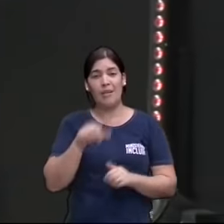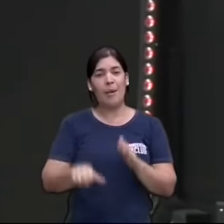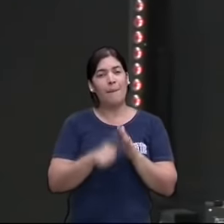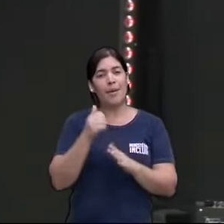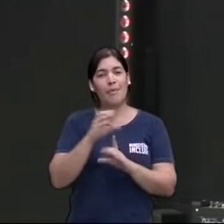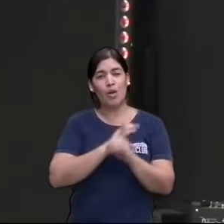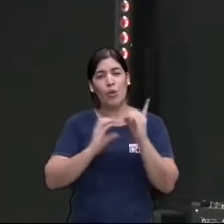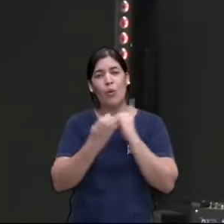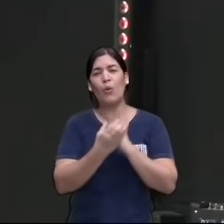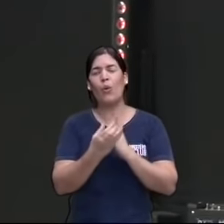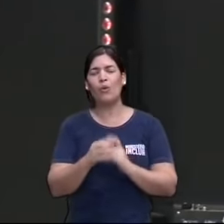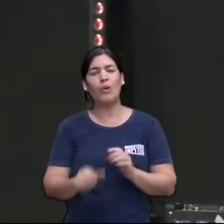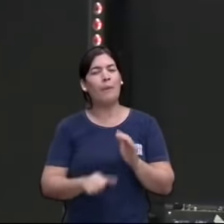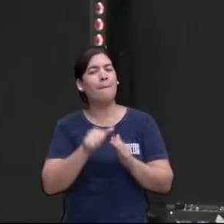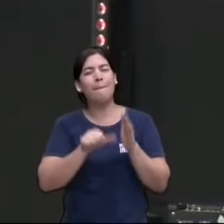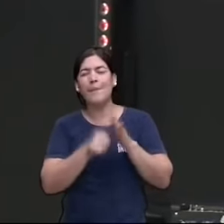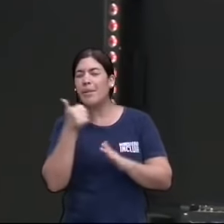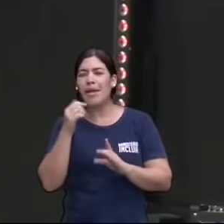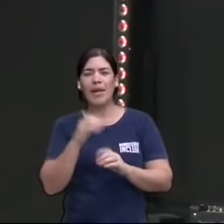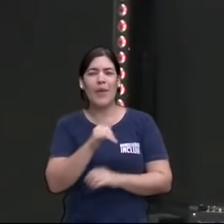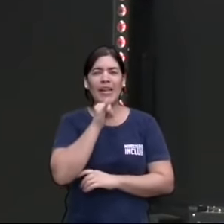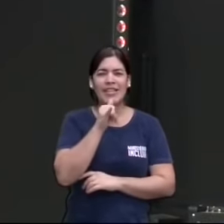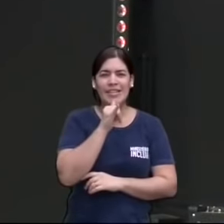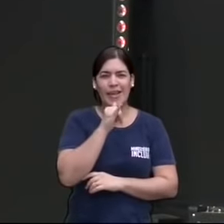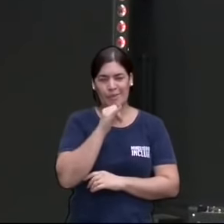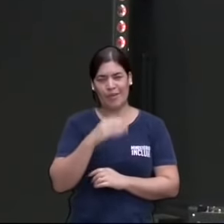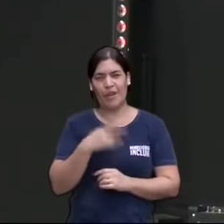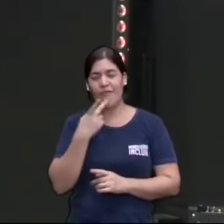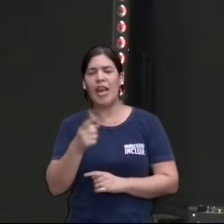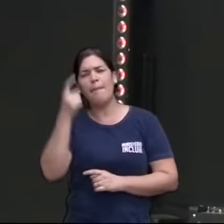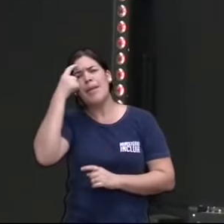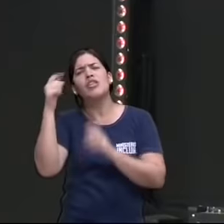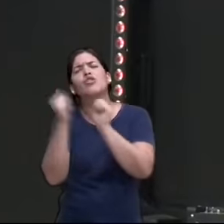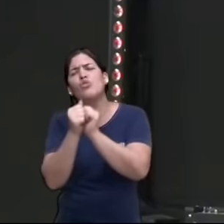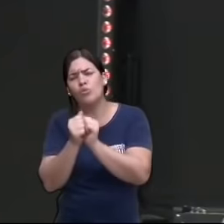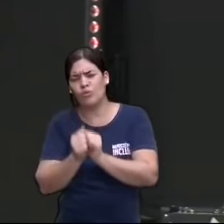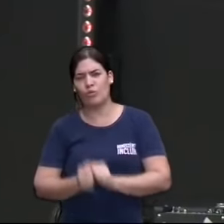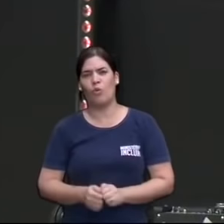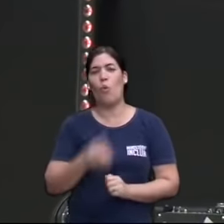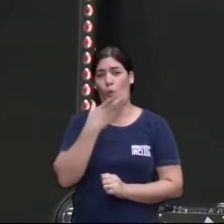está no meu texto ali, mas foi de Deus esse exemplo. Pensa comigo, um jogador de futebol,